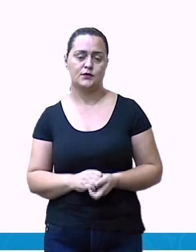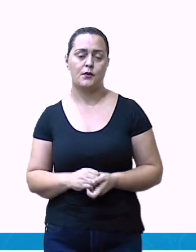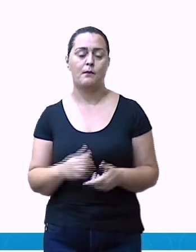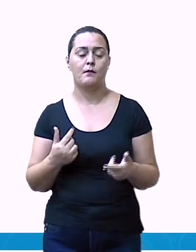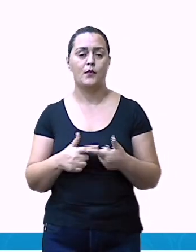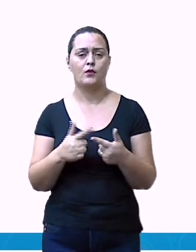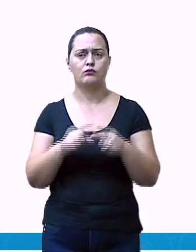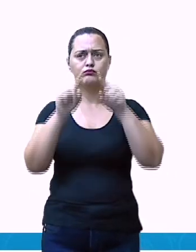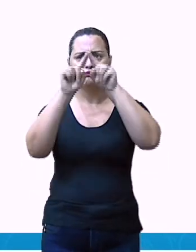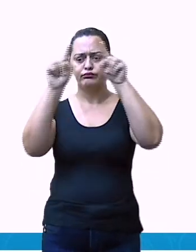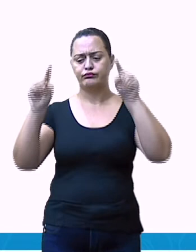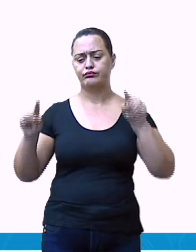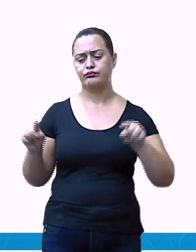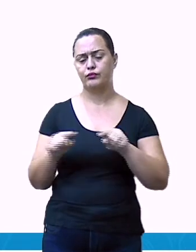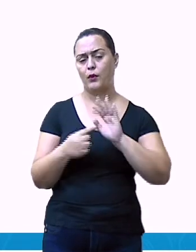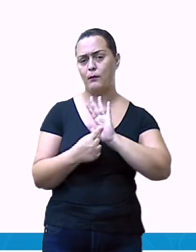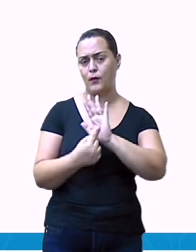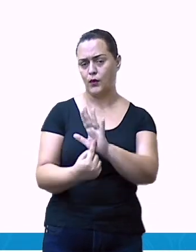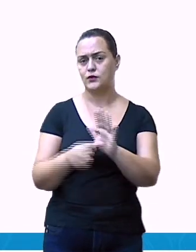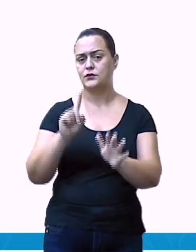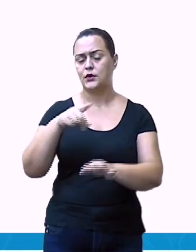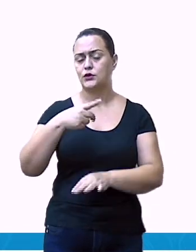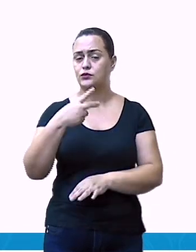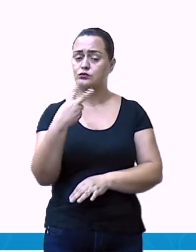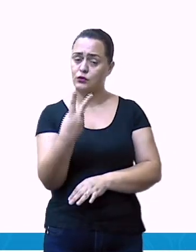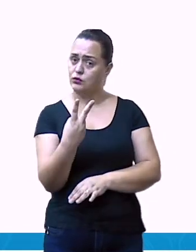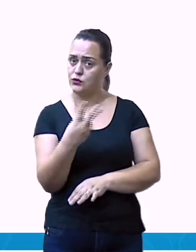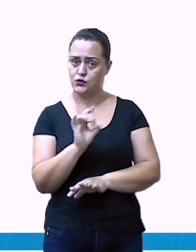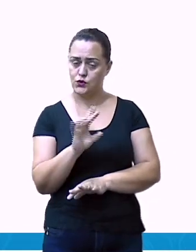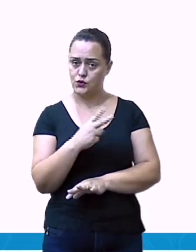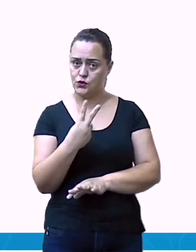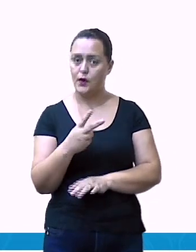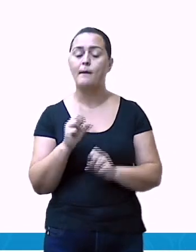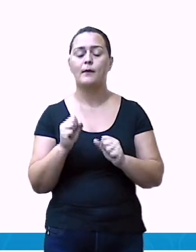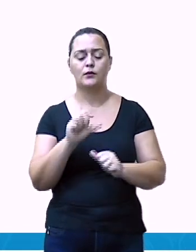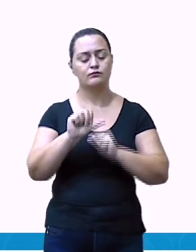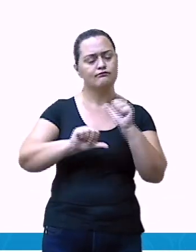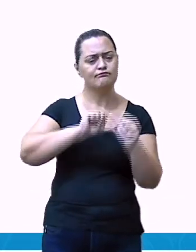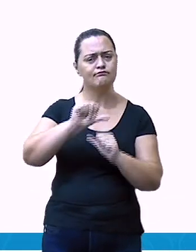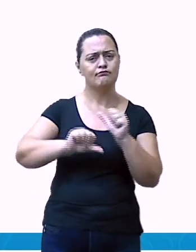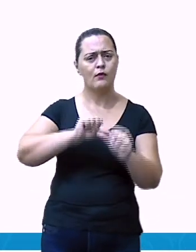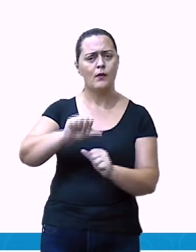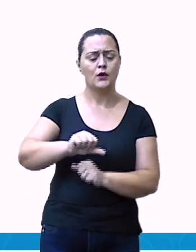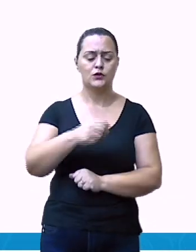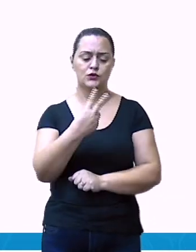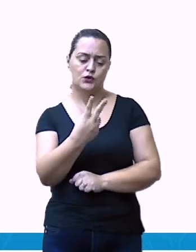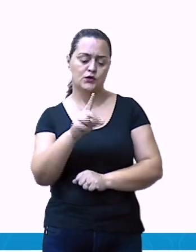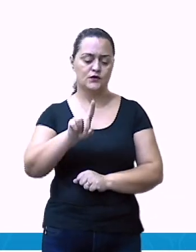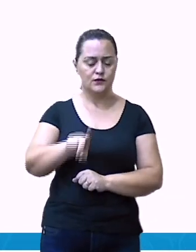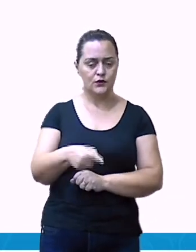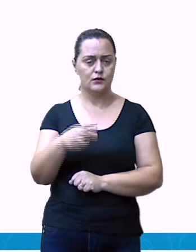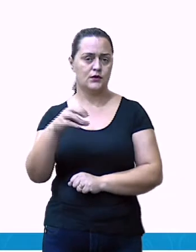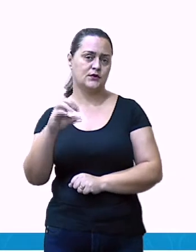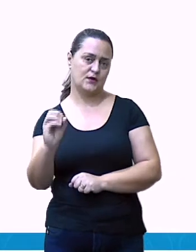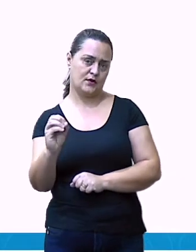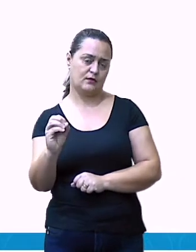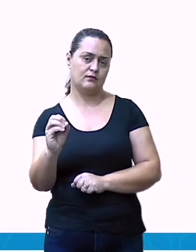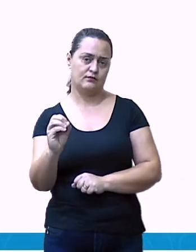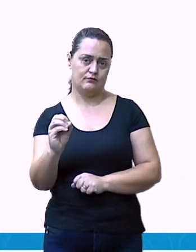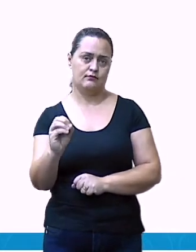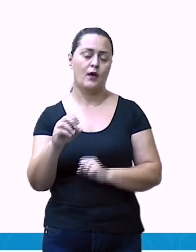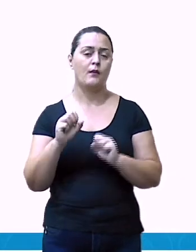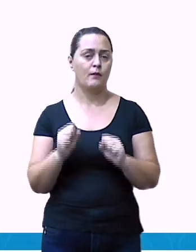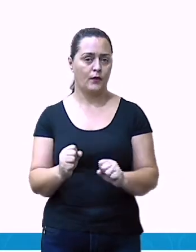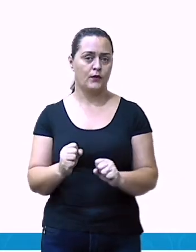somar esses números aqui, eu preciso transformar para números decimais. Então, o que eu fiz? Acrescentei a vírgula e o 0,